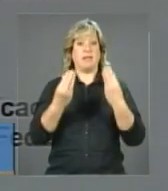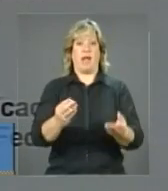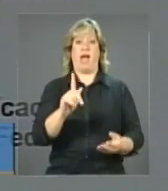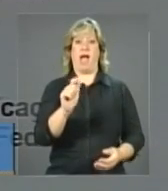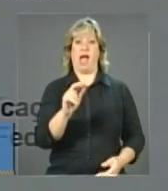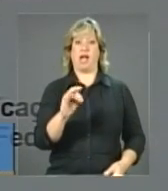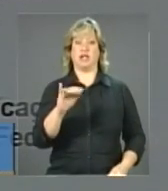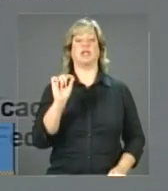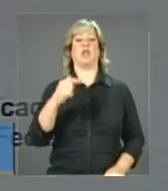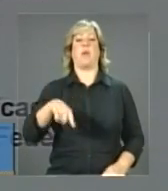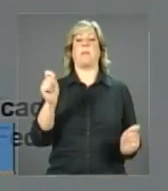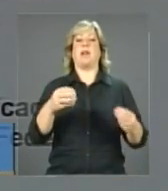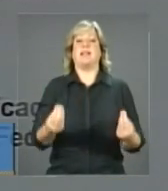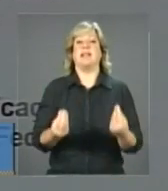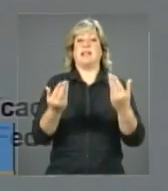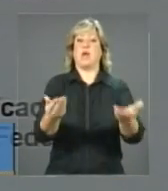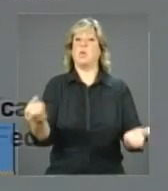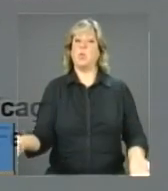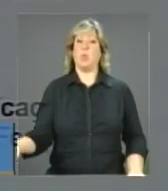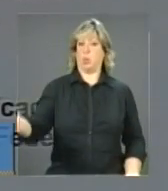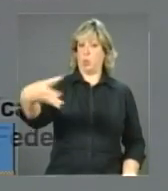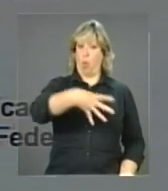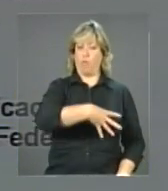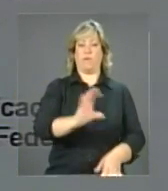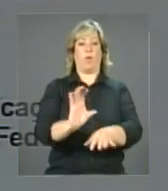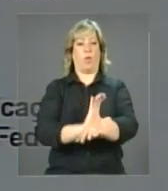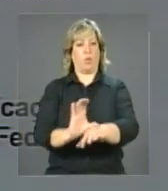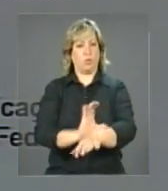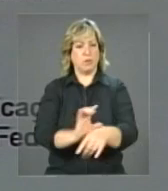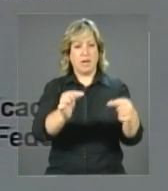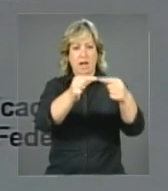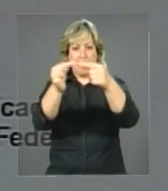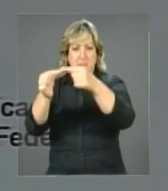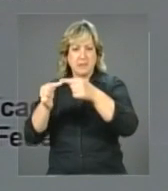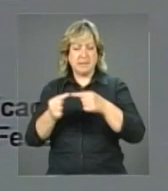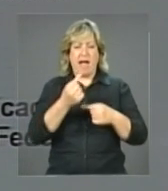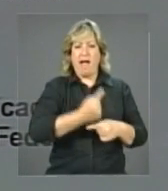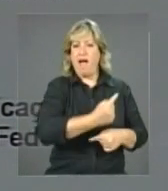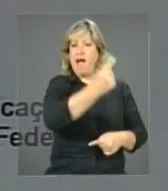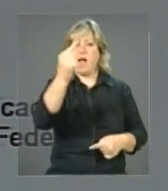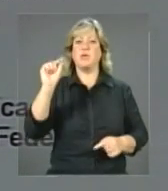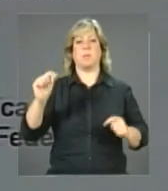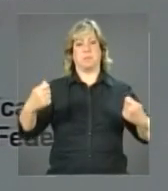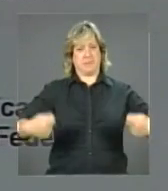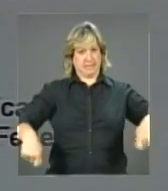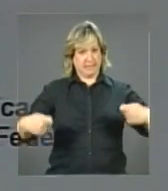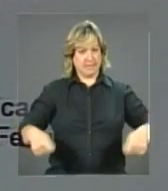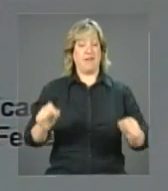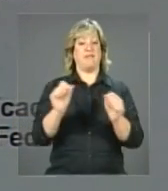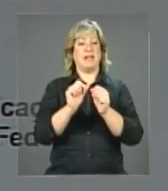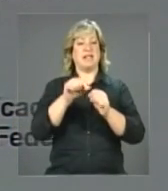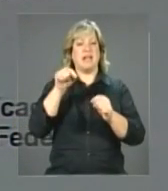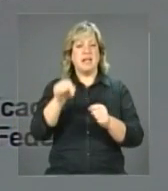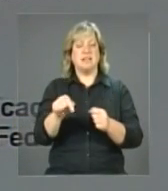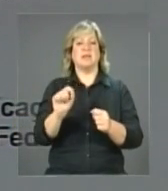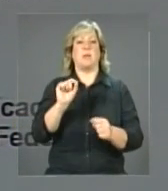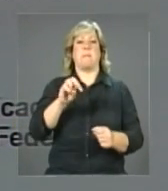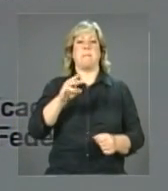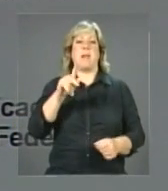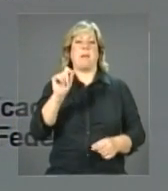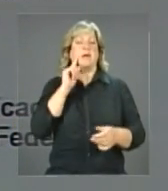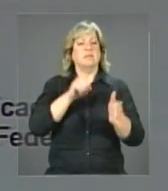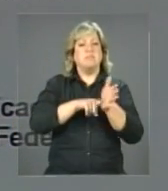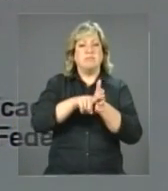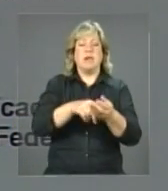estar ofertando novos cursos adaptados a cada uma dessas realidades, para que a gente monte esse mapa, tanto de